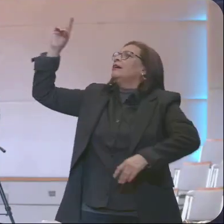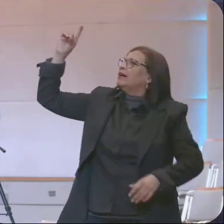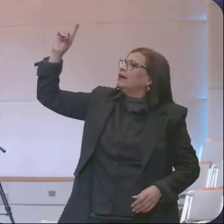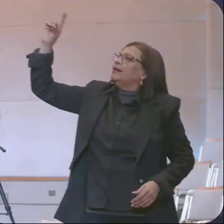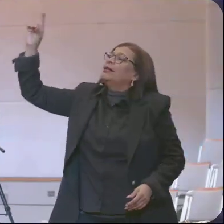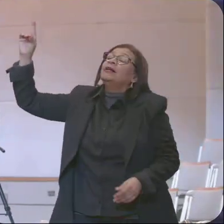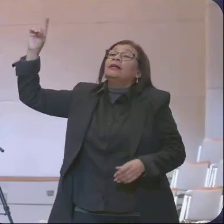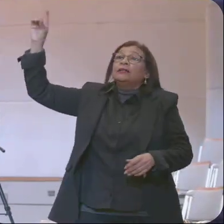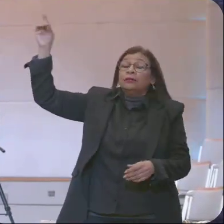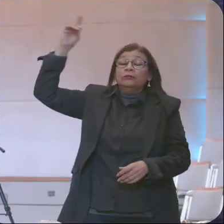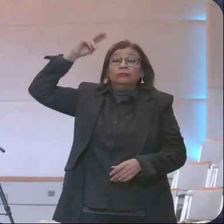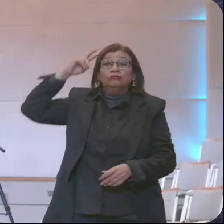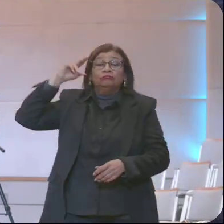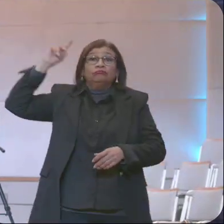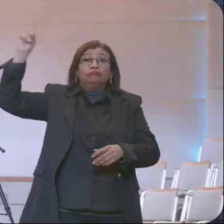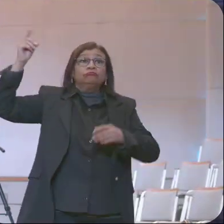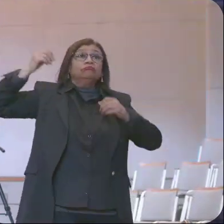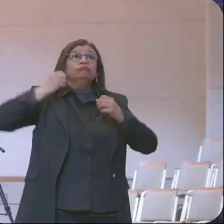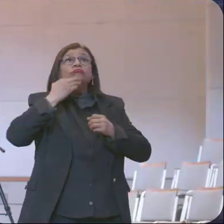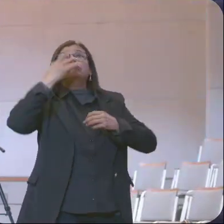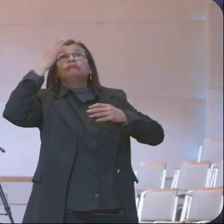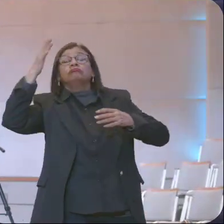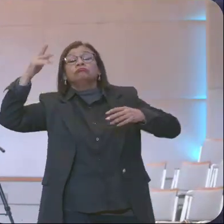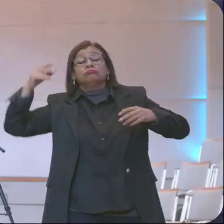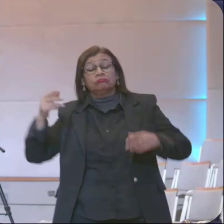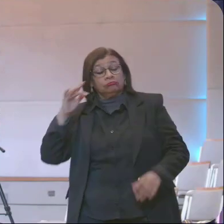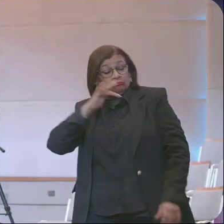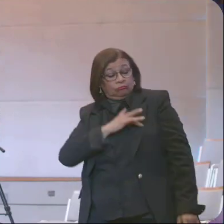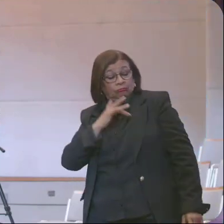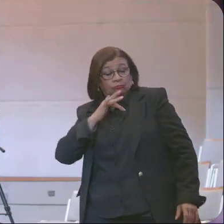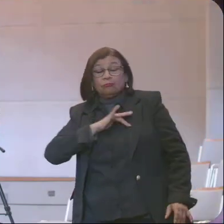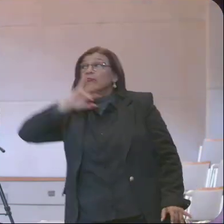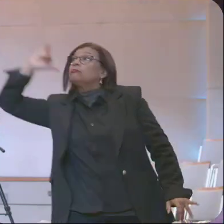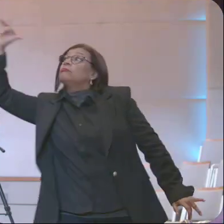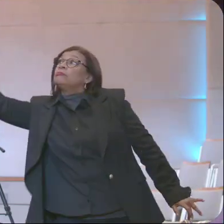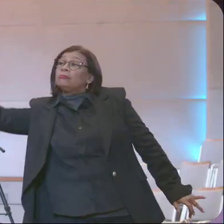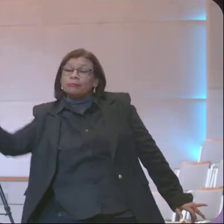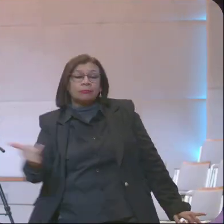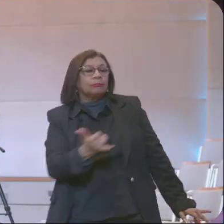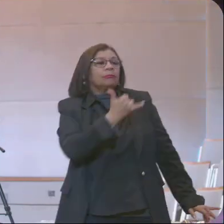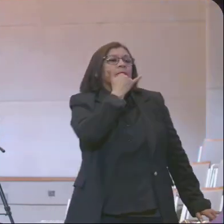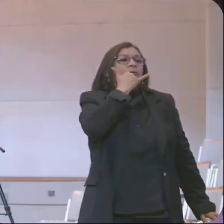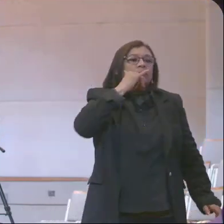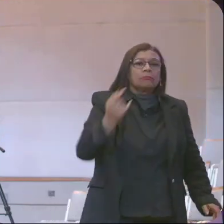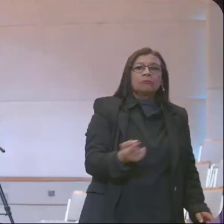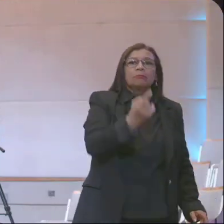és. Senhor, Tu és bom, Tua misericórdia é pra sempre.